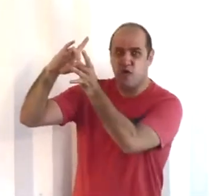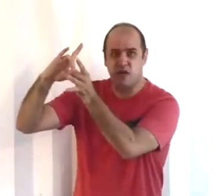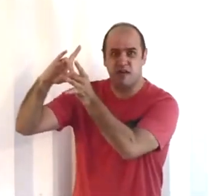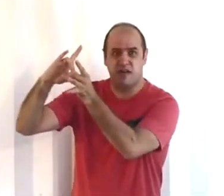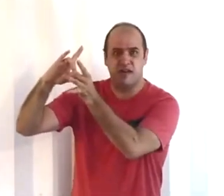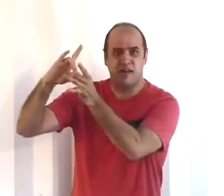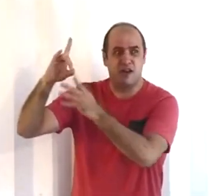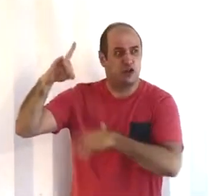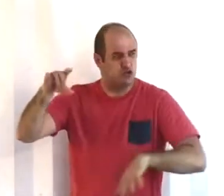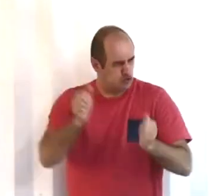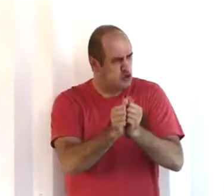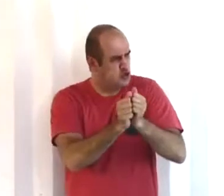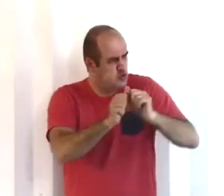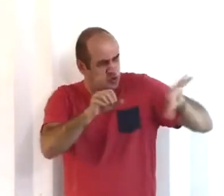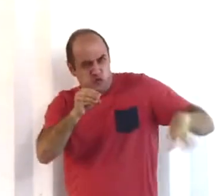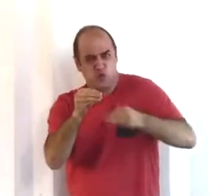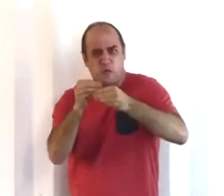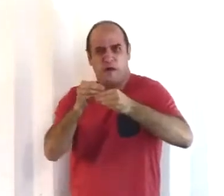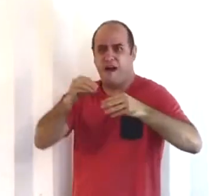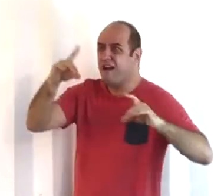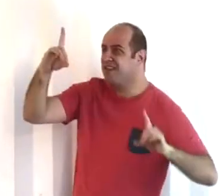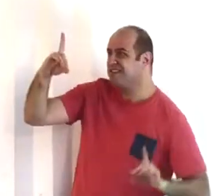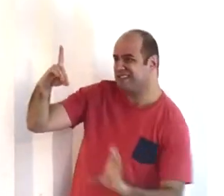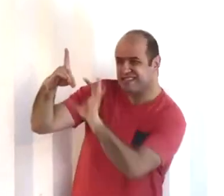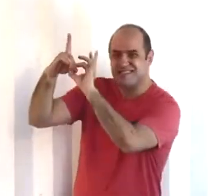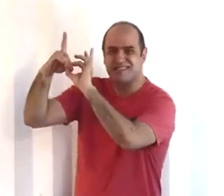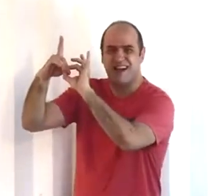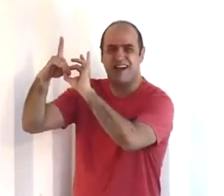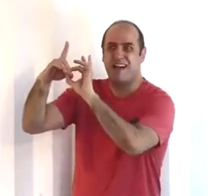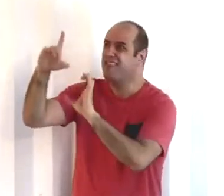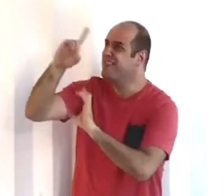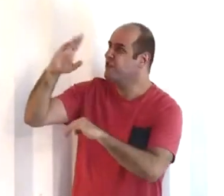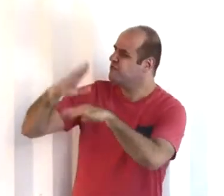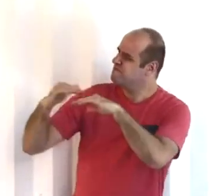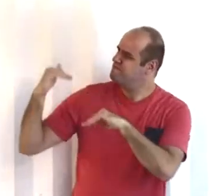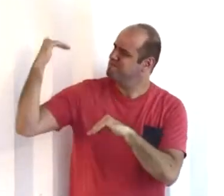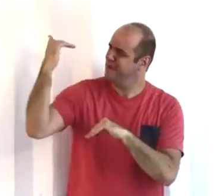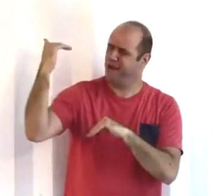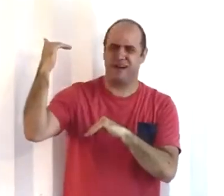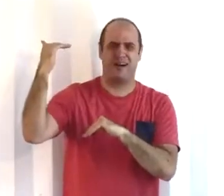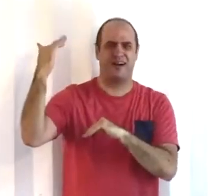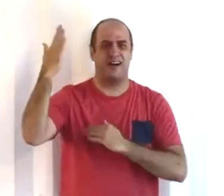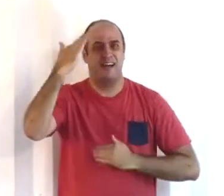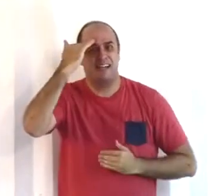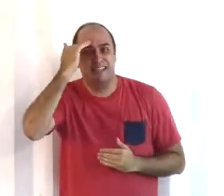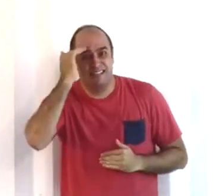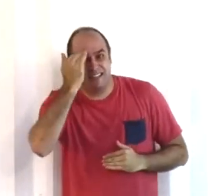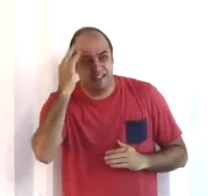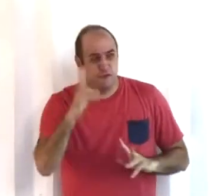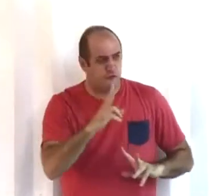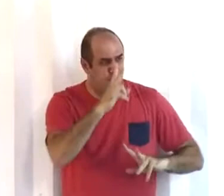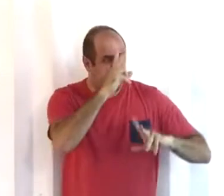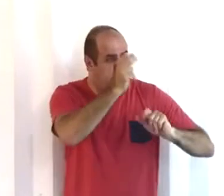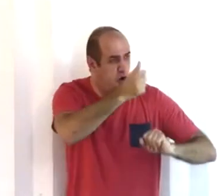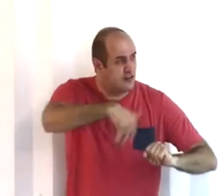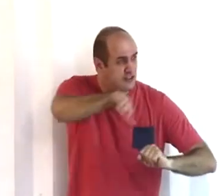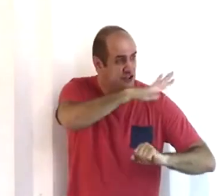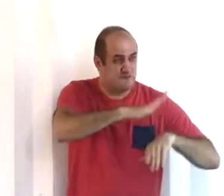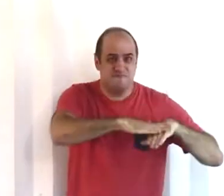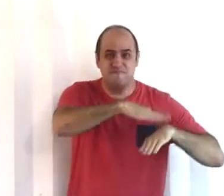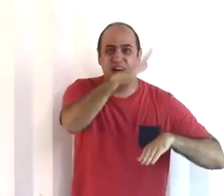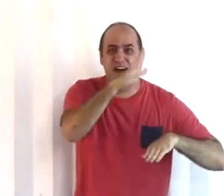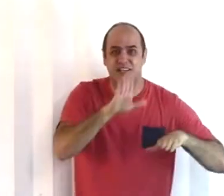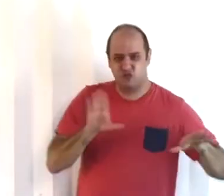Senhor, vamos entender que a nossa união é mais importante que a nossa desunião, vamos entender que a nossa força é mais importante do que a